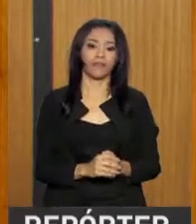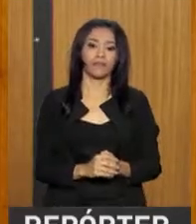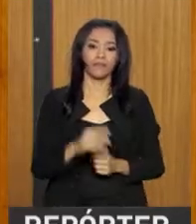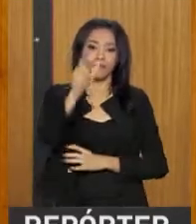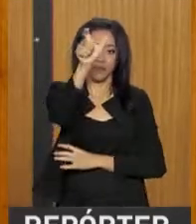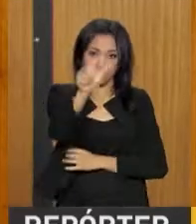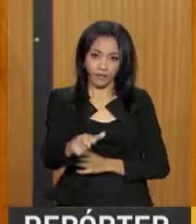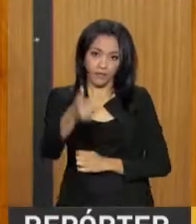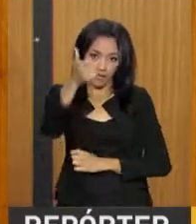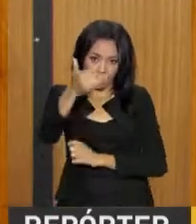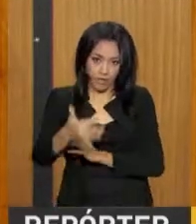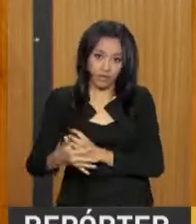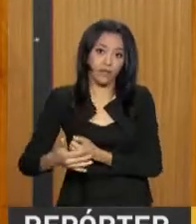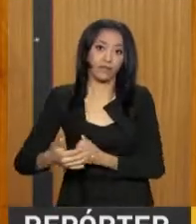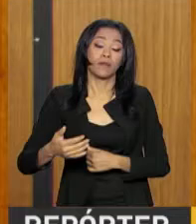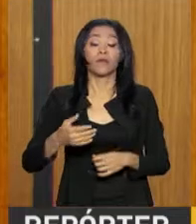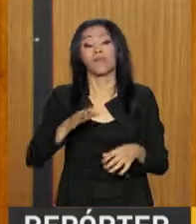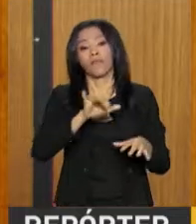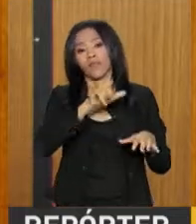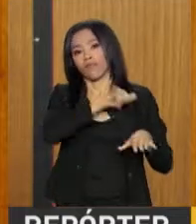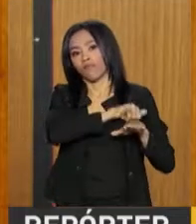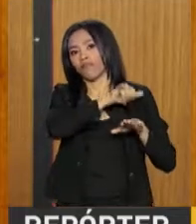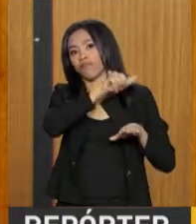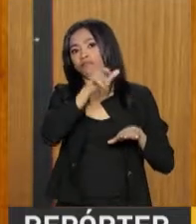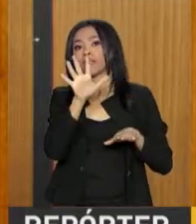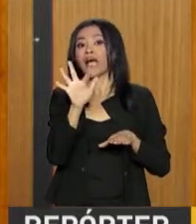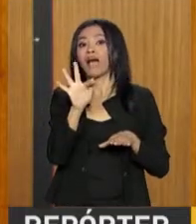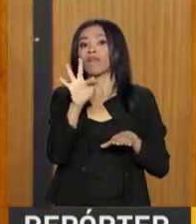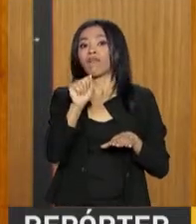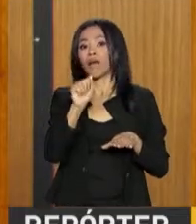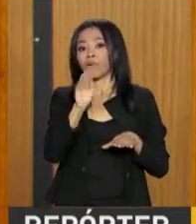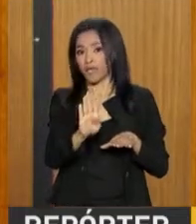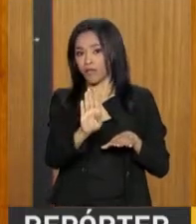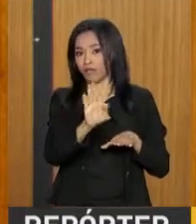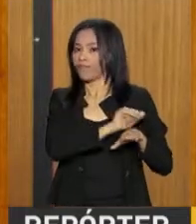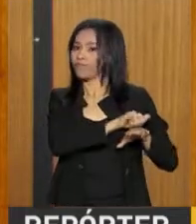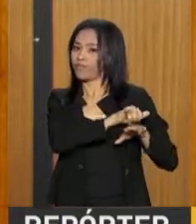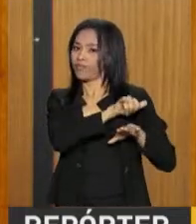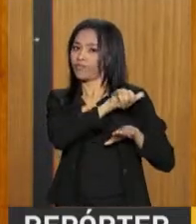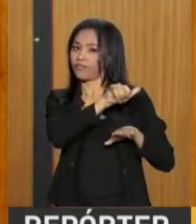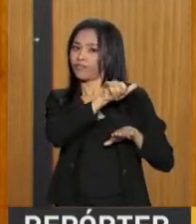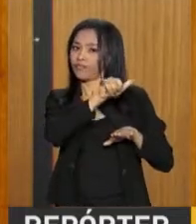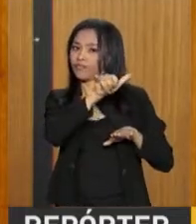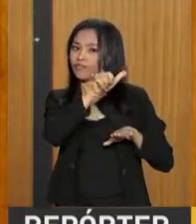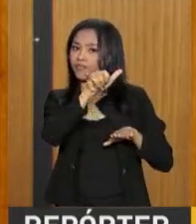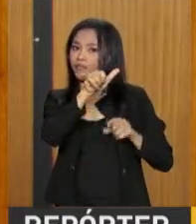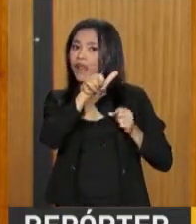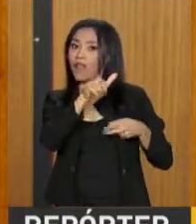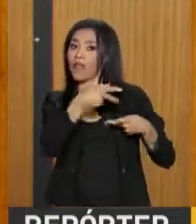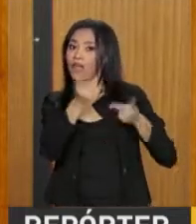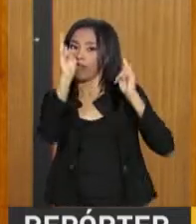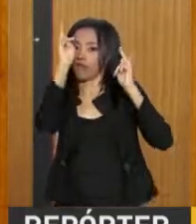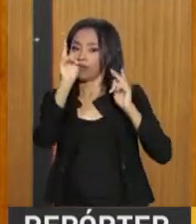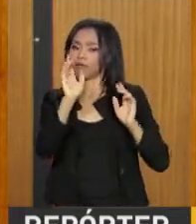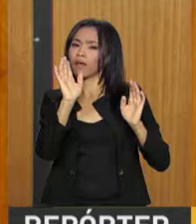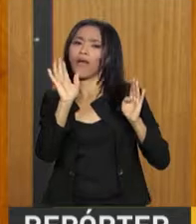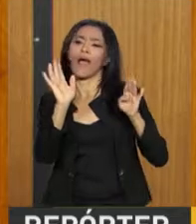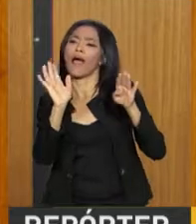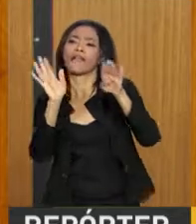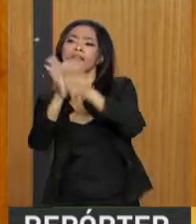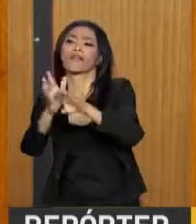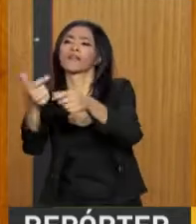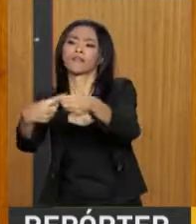Eles são embarcados em aeronaves da Força Aérea Brasileira, tá? Que vai fazer esse transporte deles até a cidade